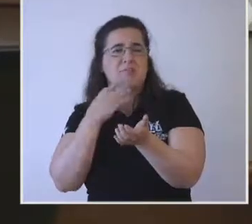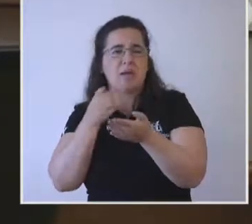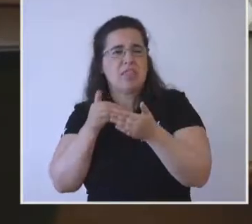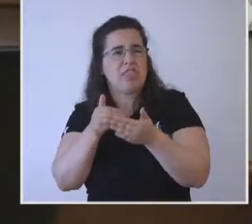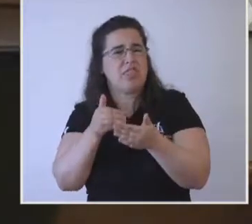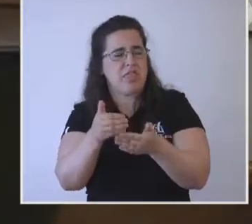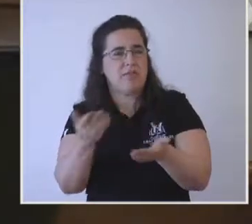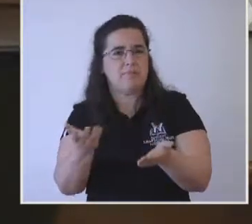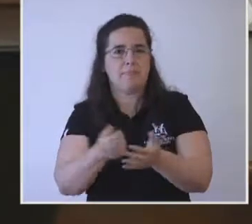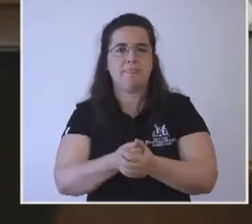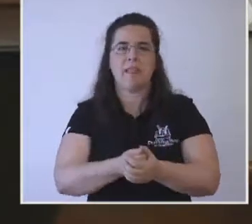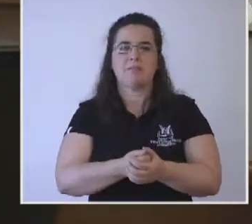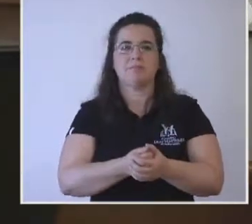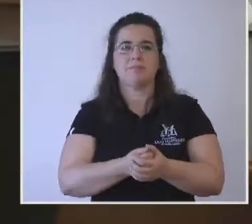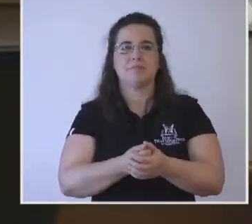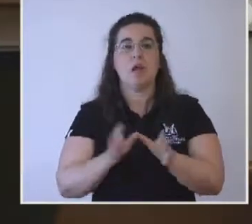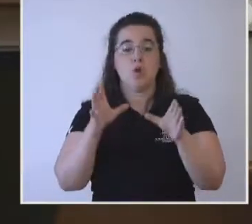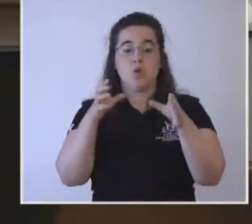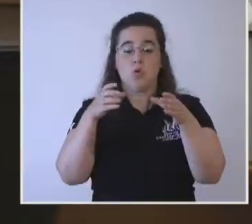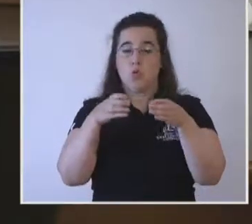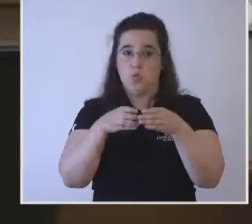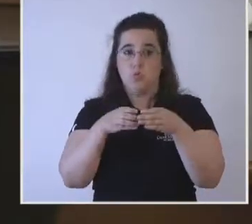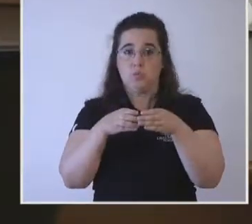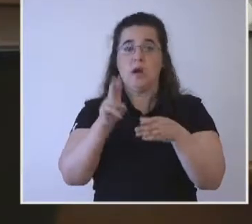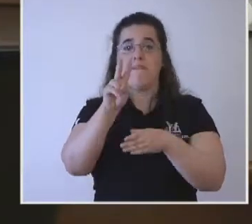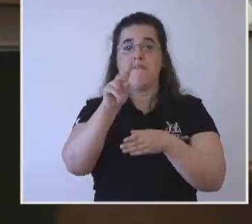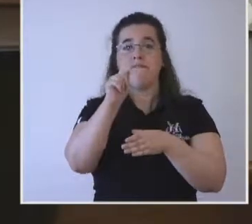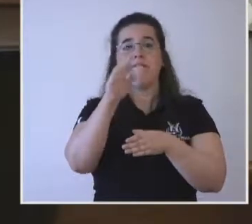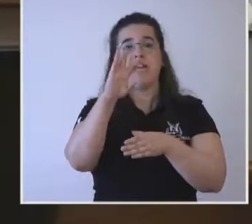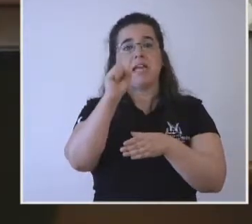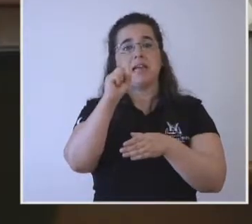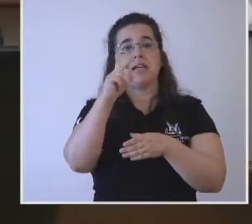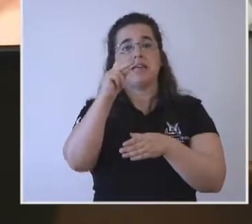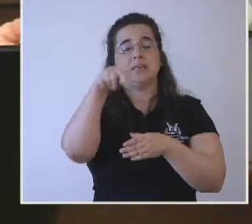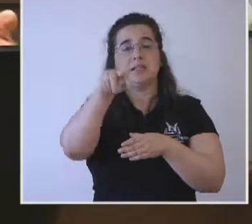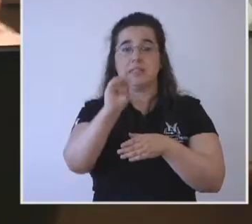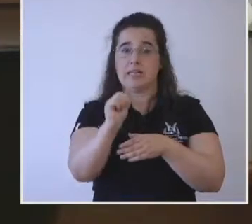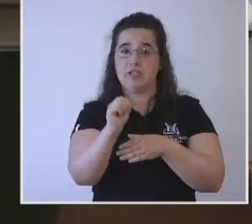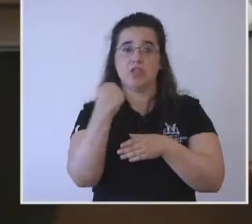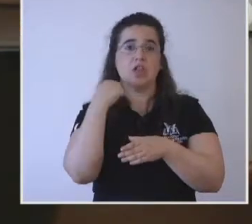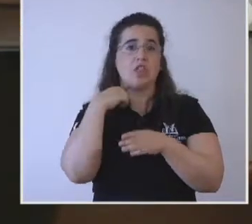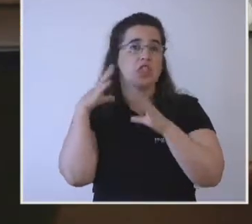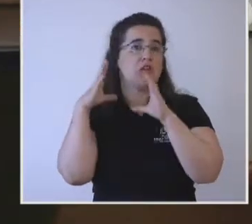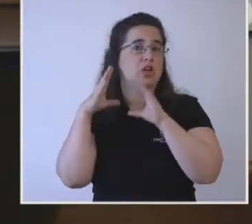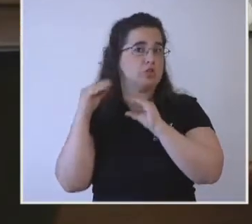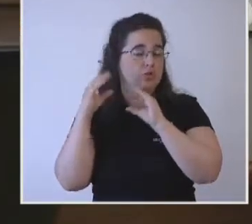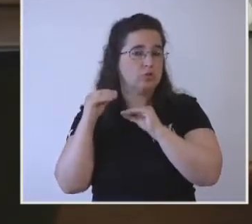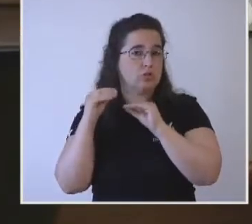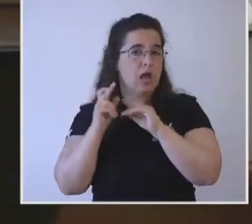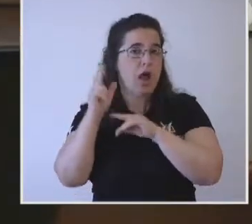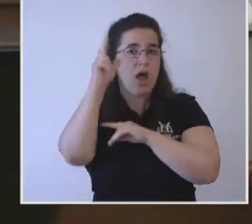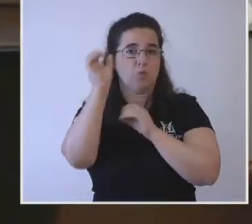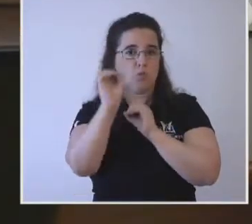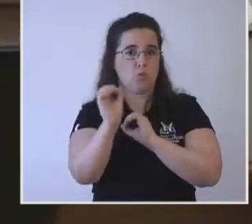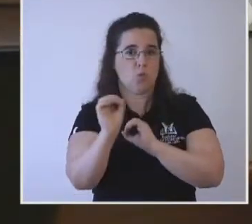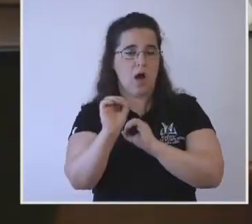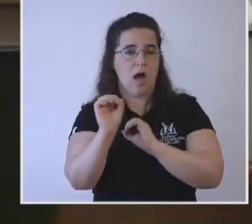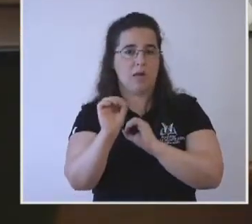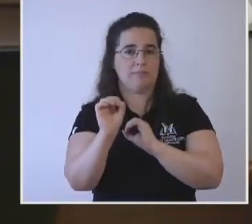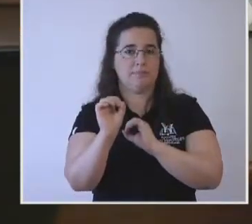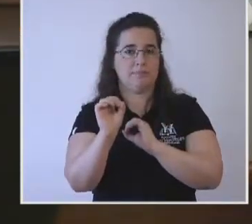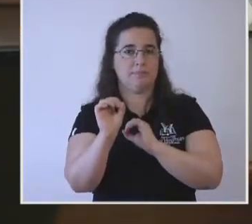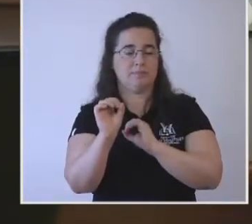Porque supostamente os véganos não têm o colesterol alto. Só utilizam os lacto-vegetarianos, os parcialmente vegetarianos